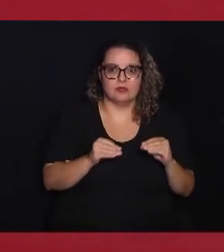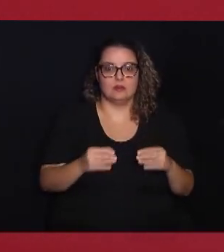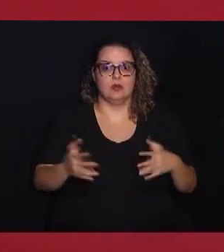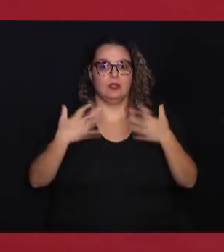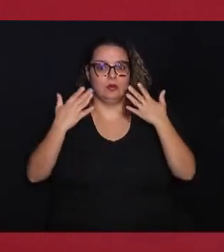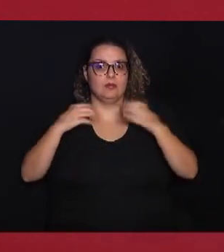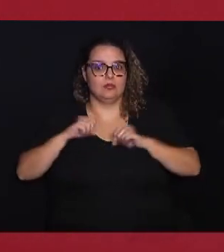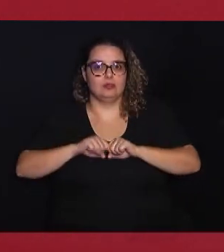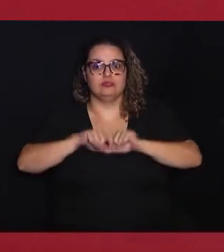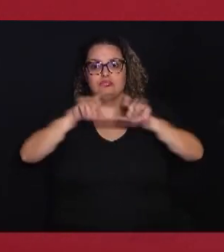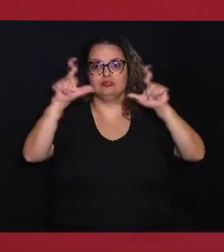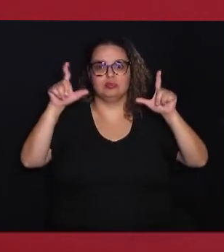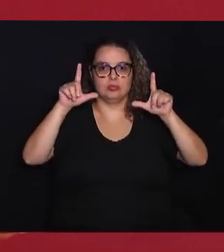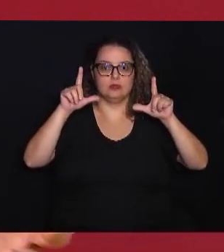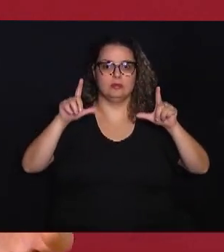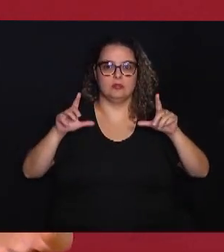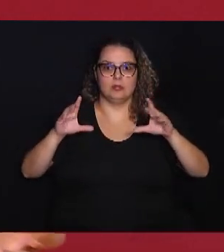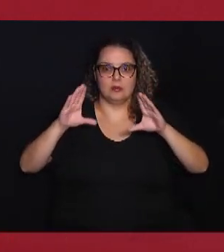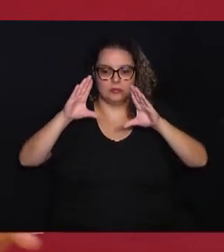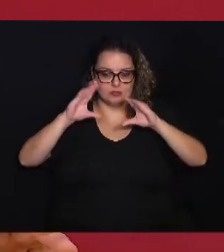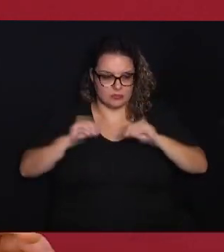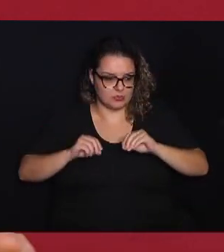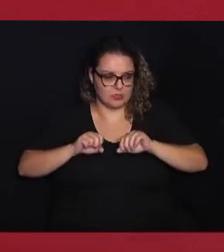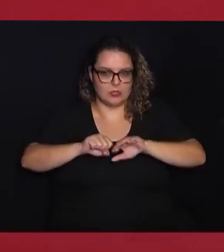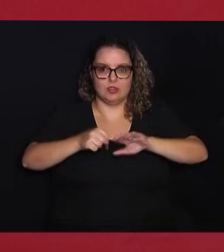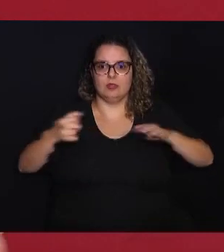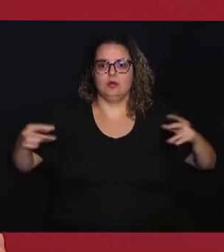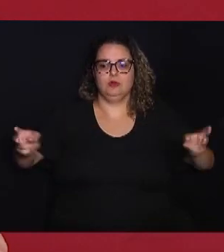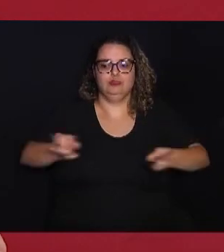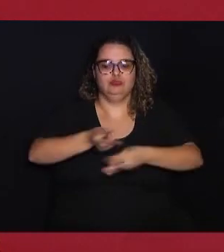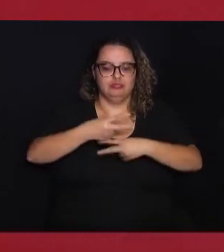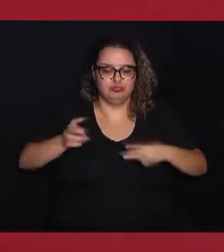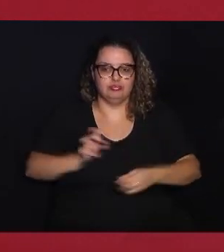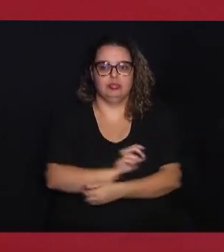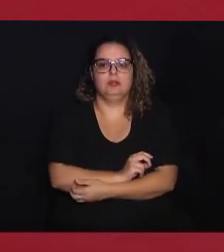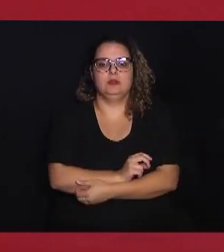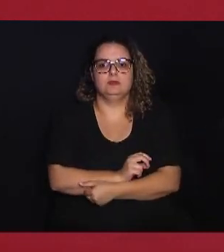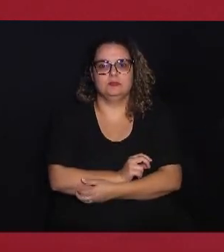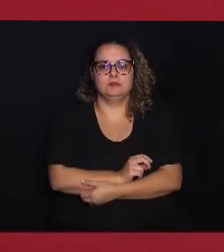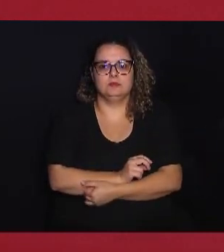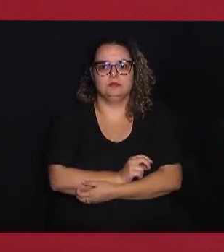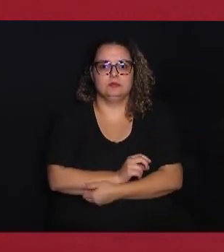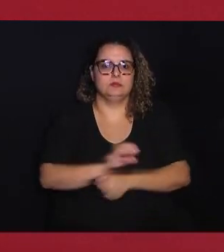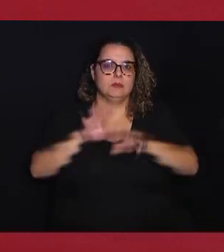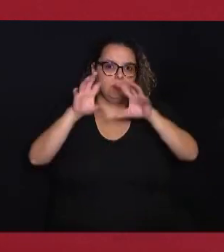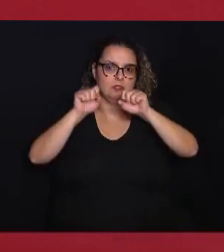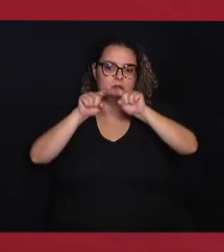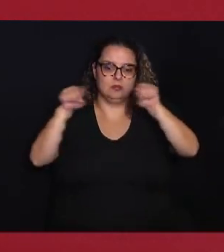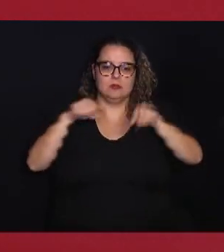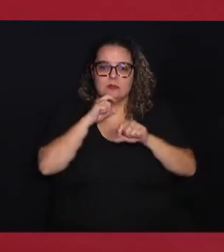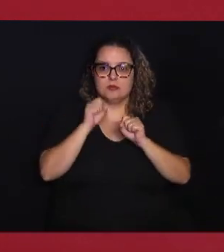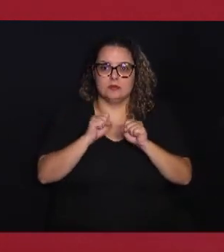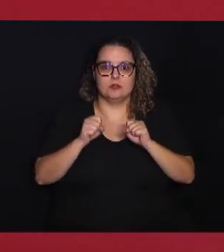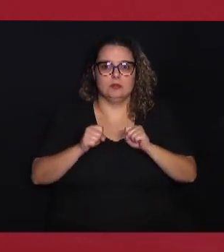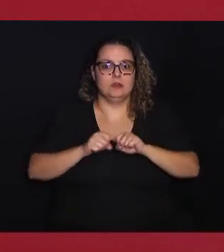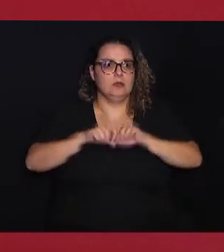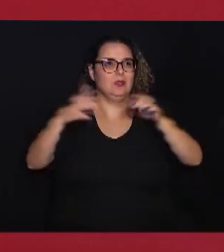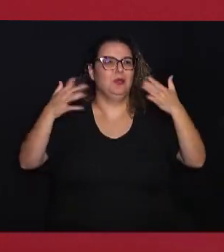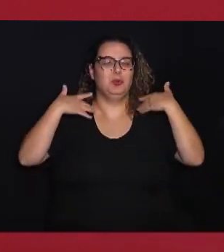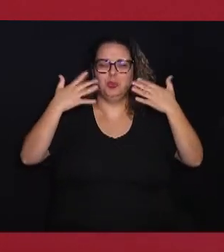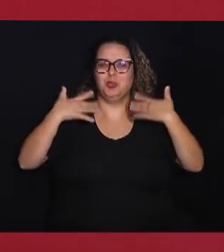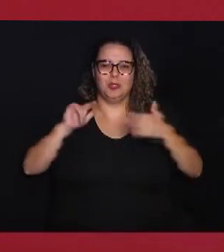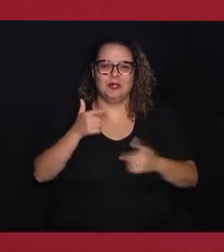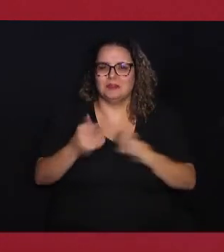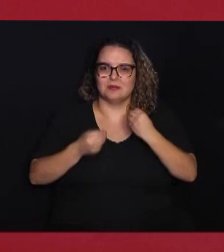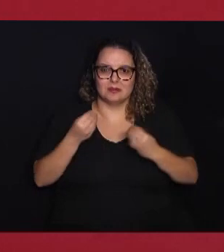e esquentado durante o dia. Então, de noite, abre a porta, deixa ventilar e deixa desligado o ar-condicionado. Durante o dia está